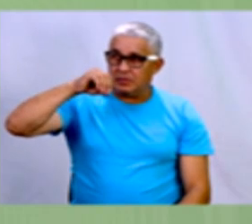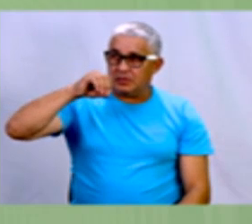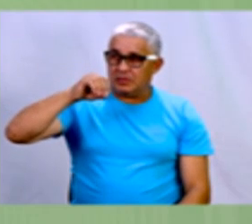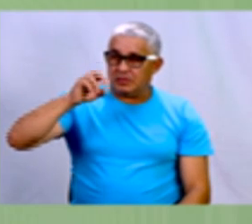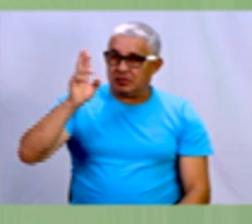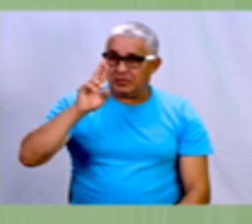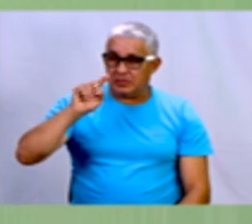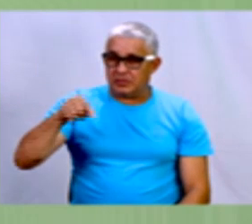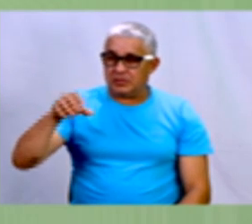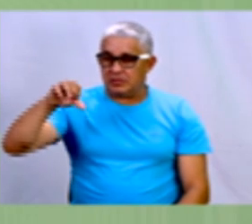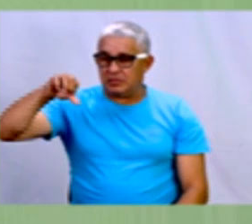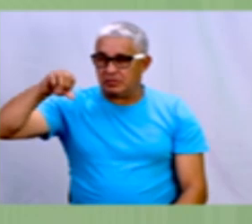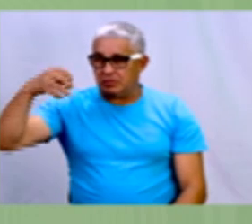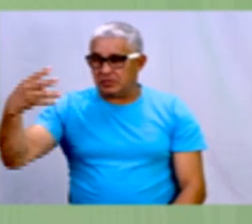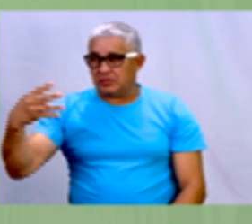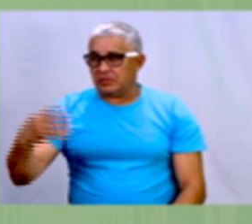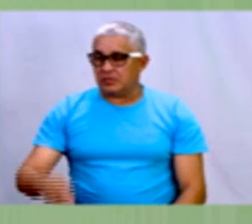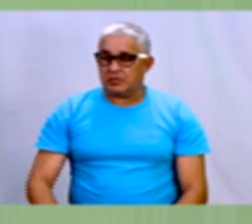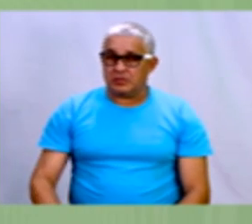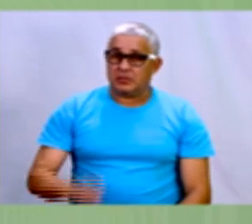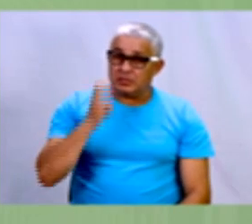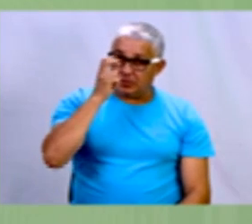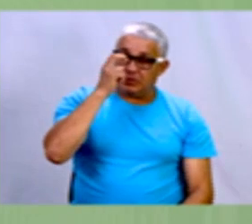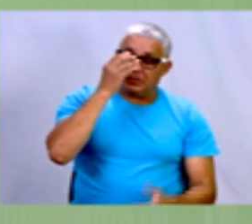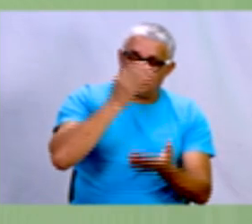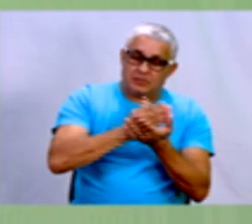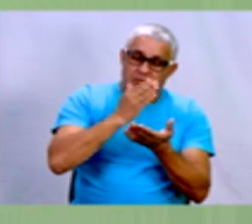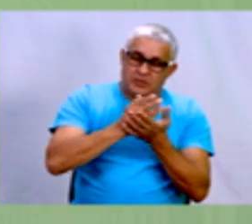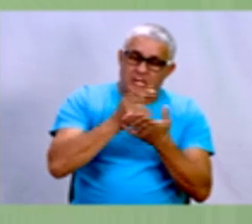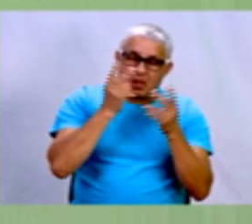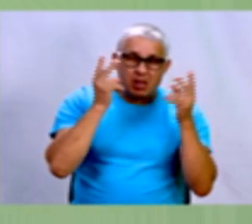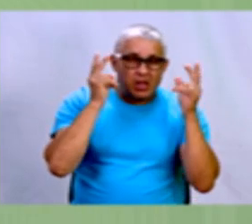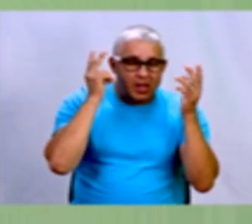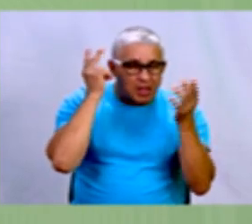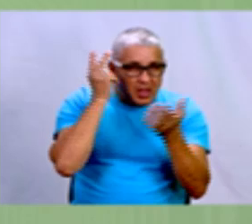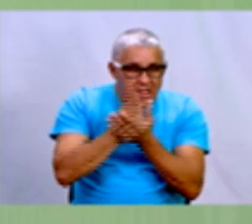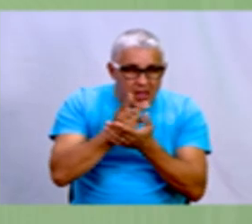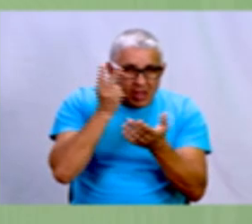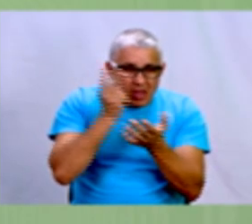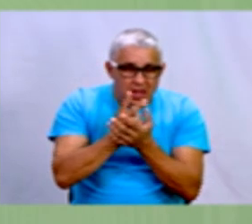R$190,94. Então, eu vou pagar 5 parcelas iguais de